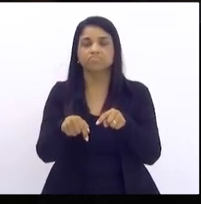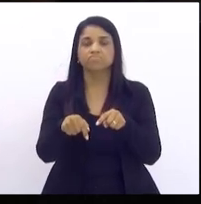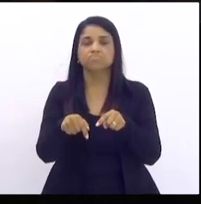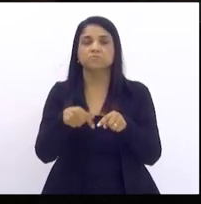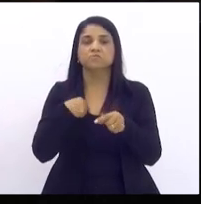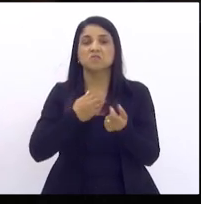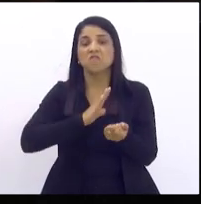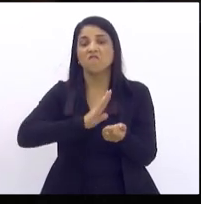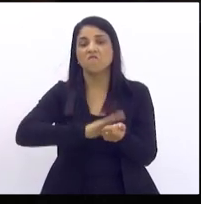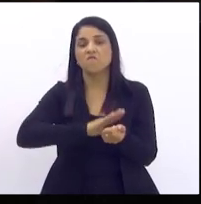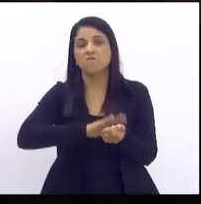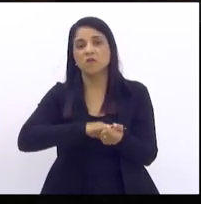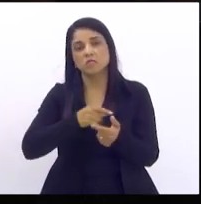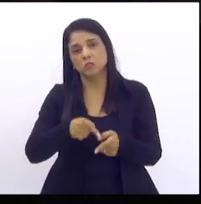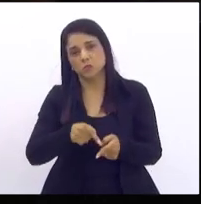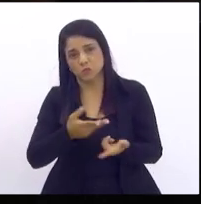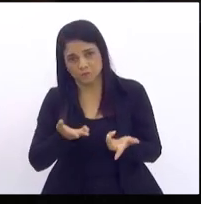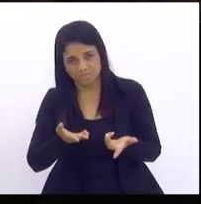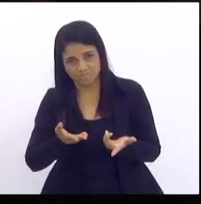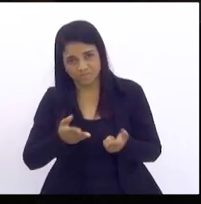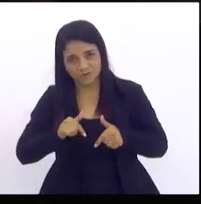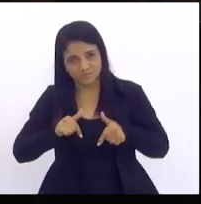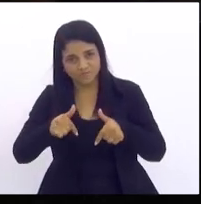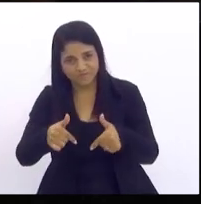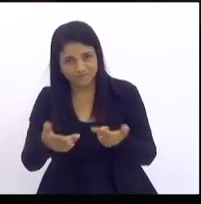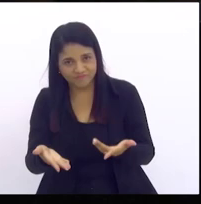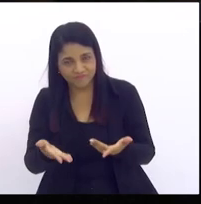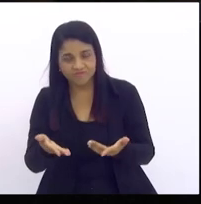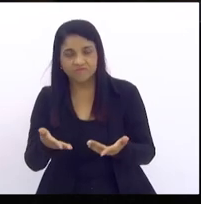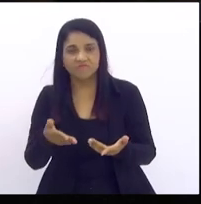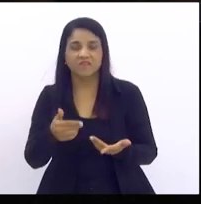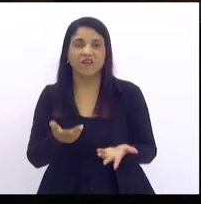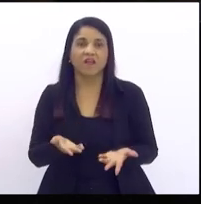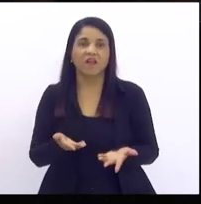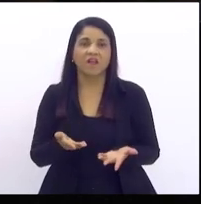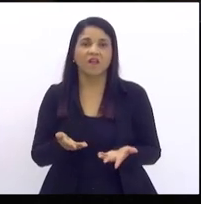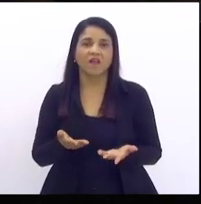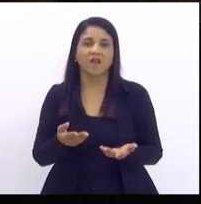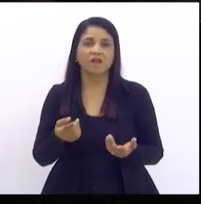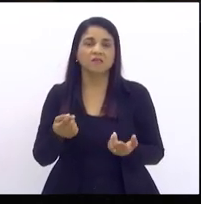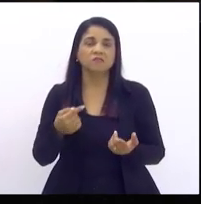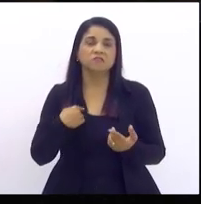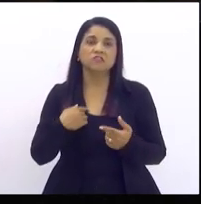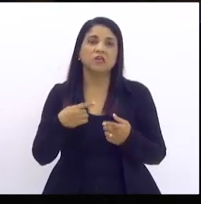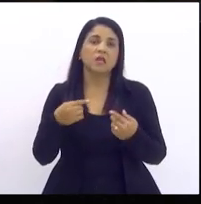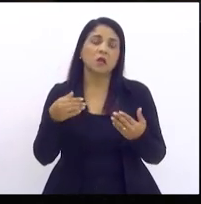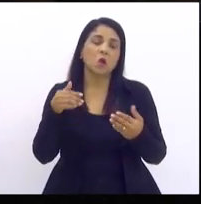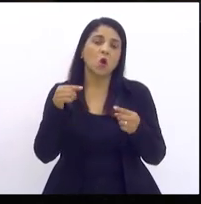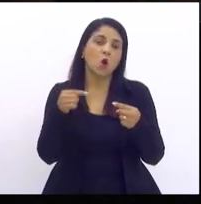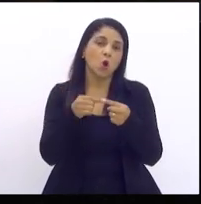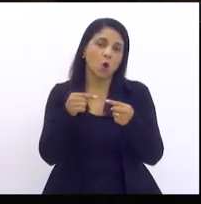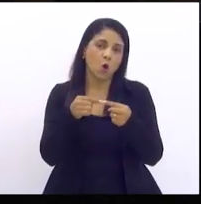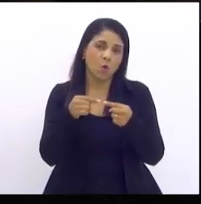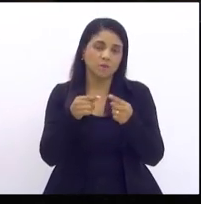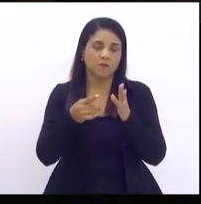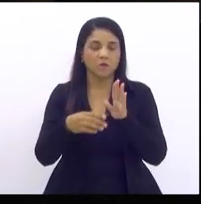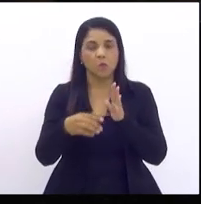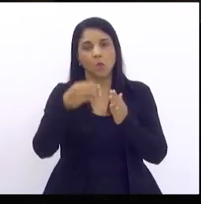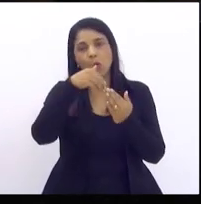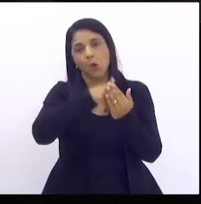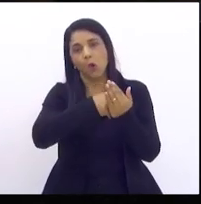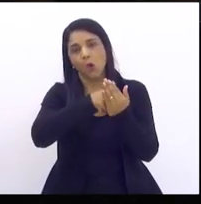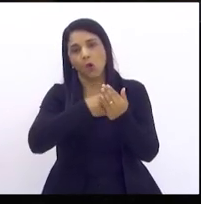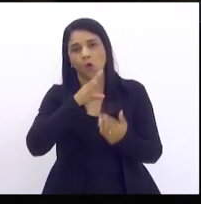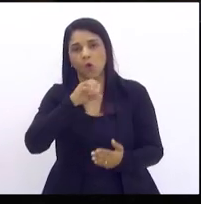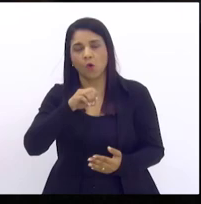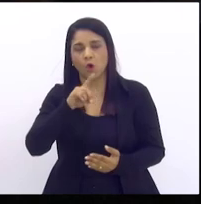iniciativa e também considerou que isso tinha a ver com o Código de Trânsito, então seria competência federal. Mas